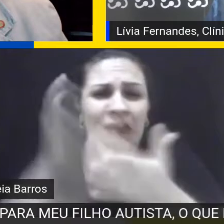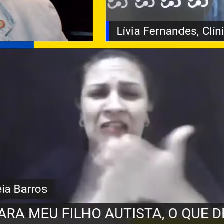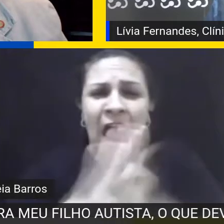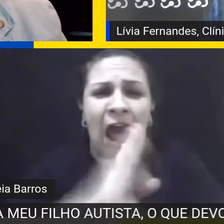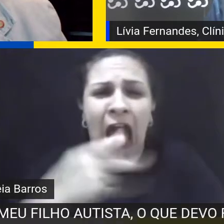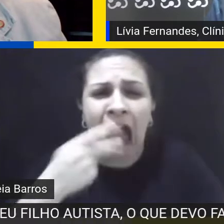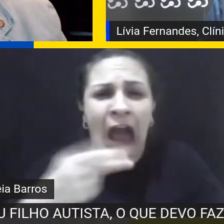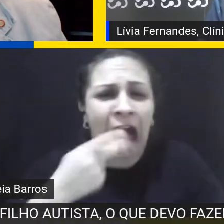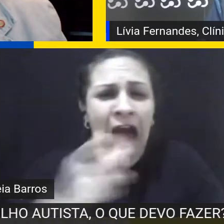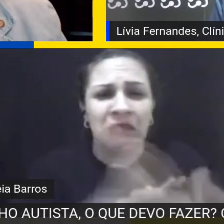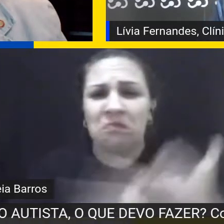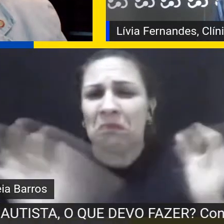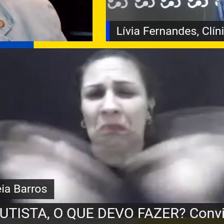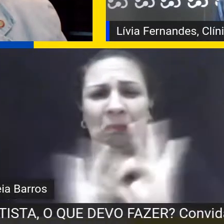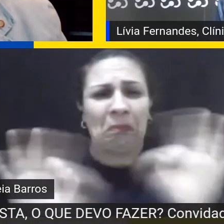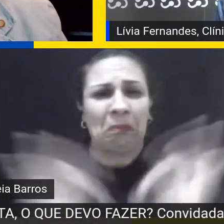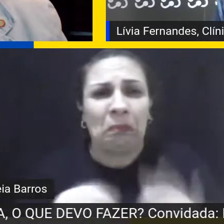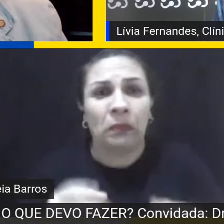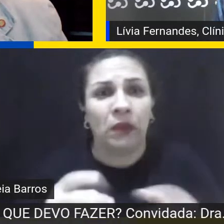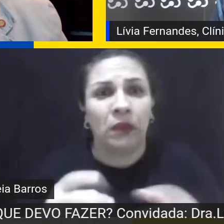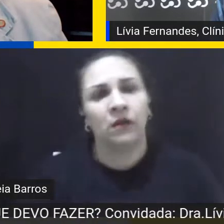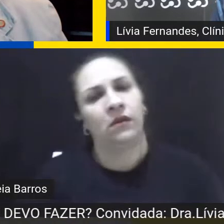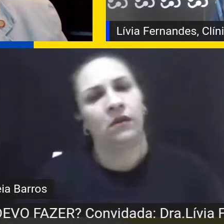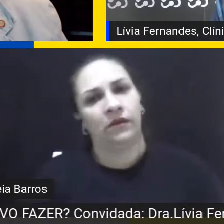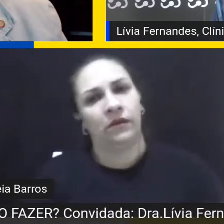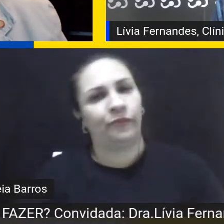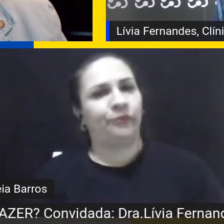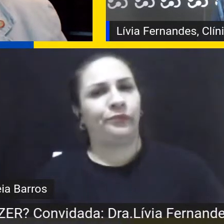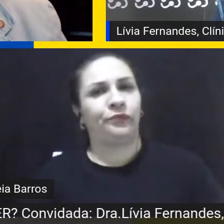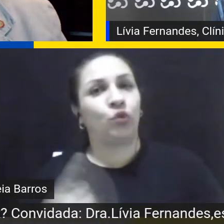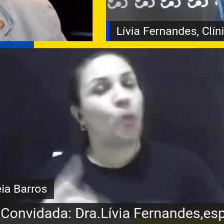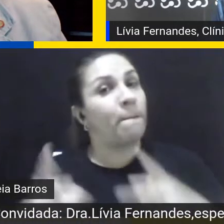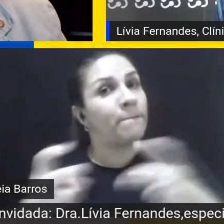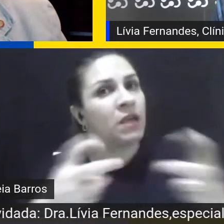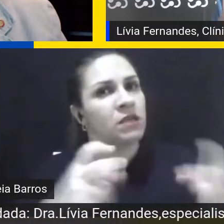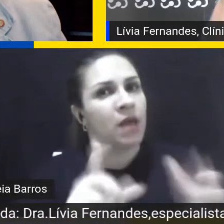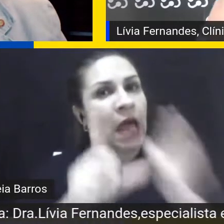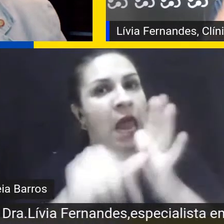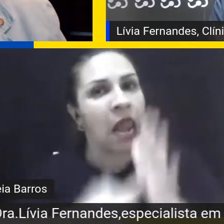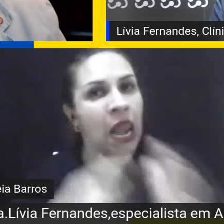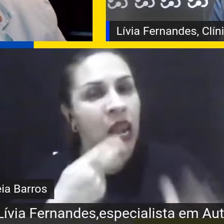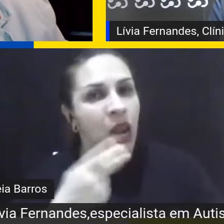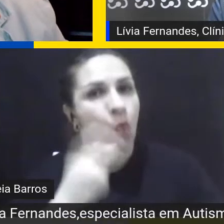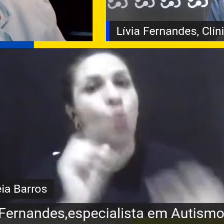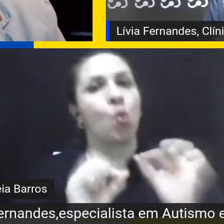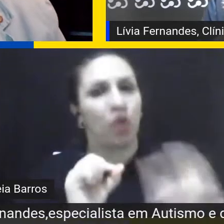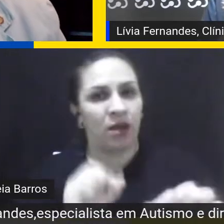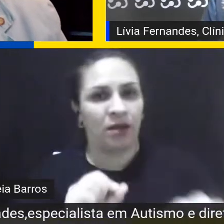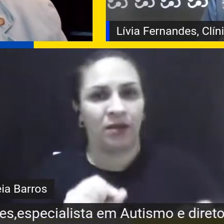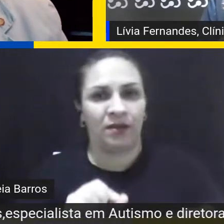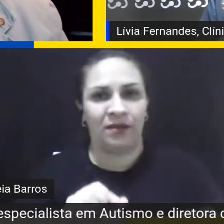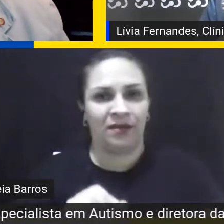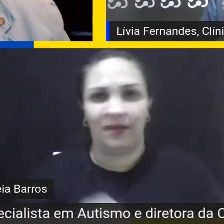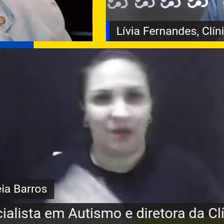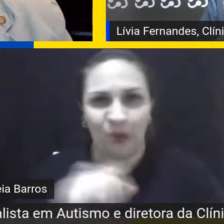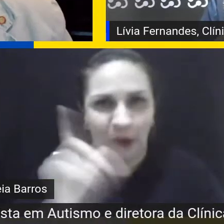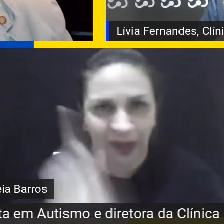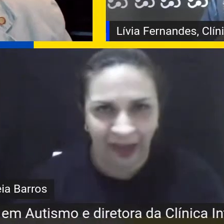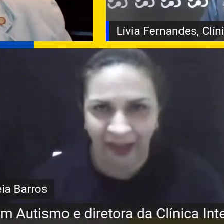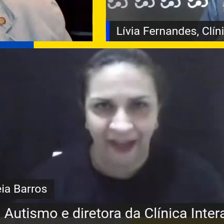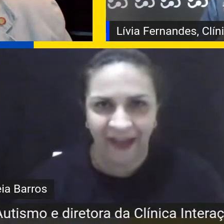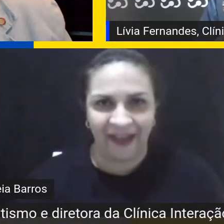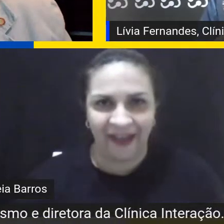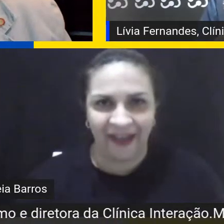o que a gente começa a perceber é que esse atraso de linguagem, ele não é uma